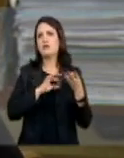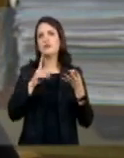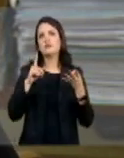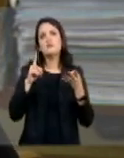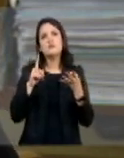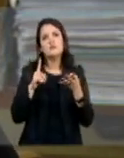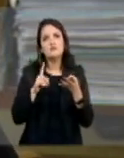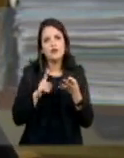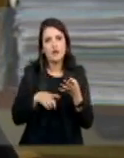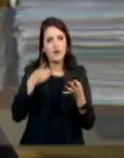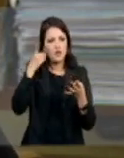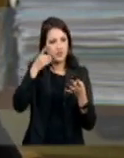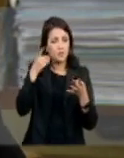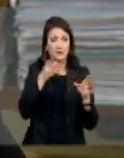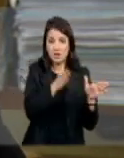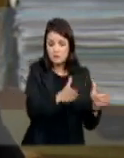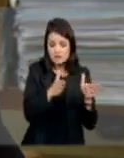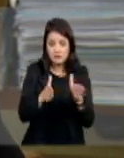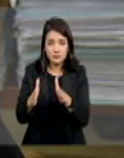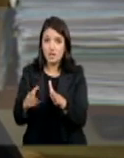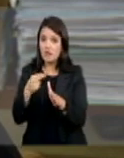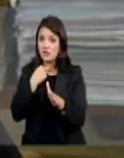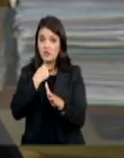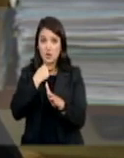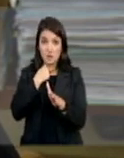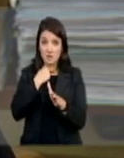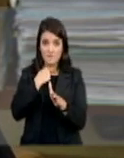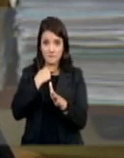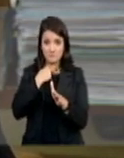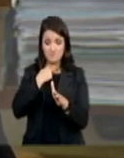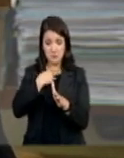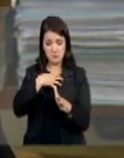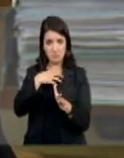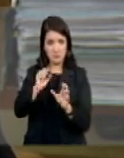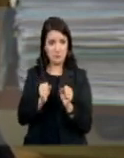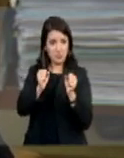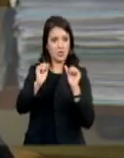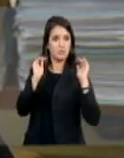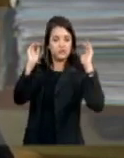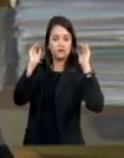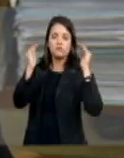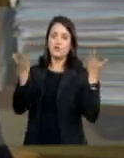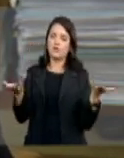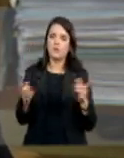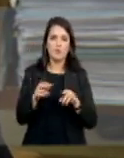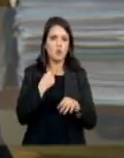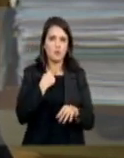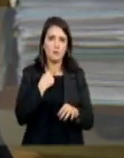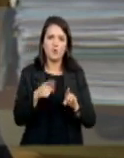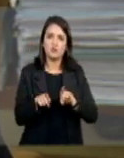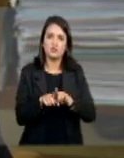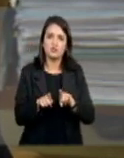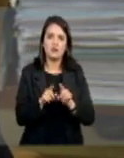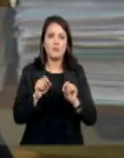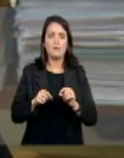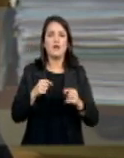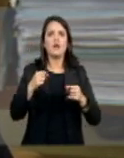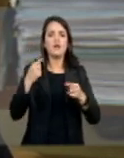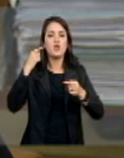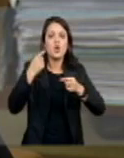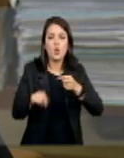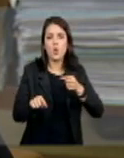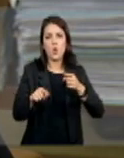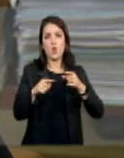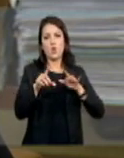não pode transformar se em instrumento de prepotência nem converter se em meio de transgressão ao regime da lei há